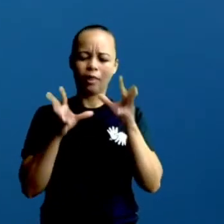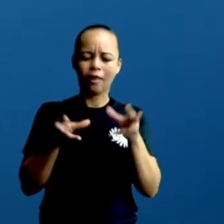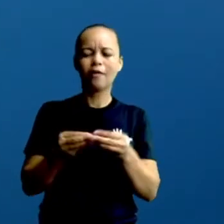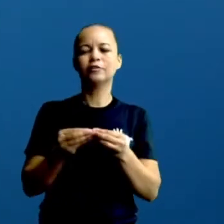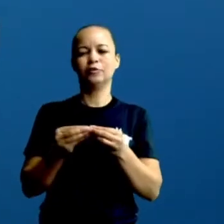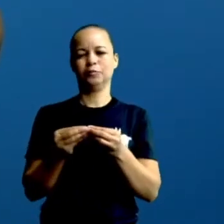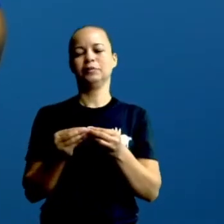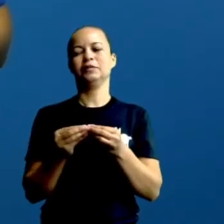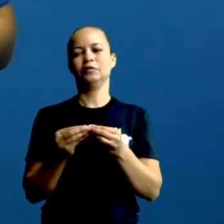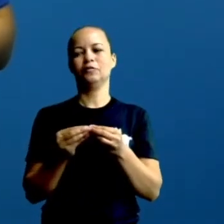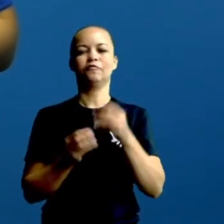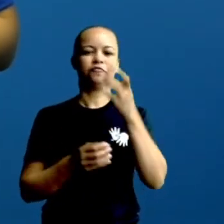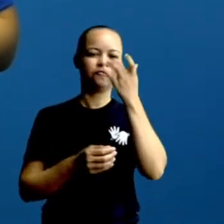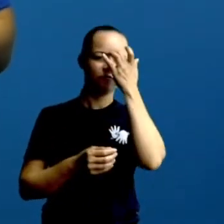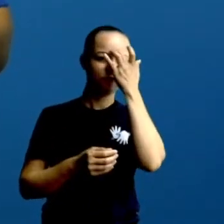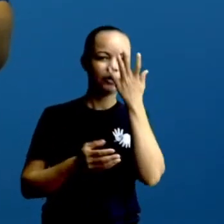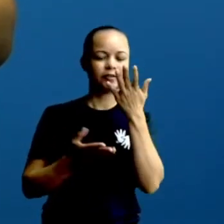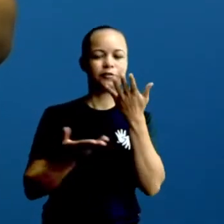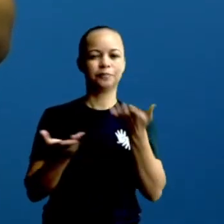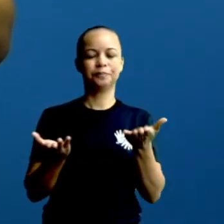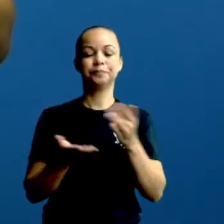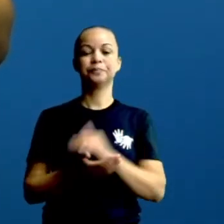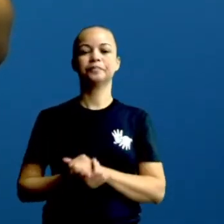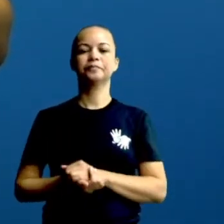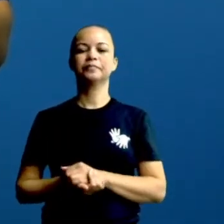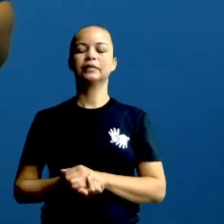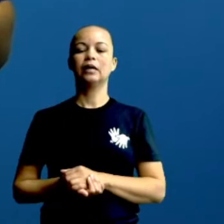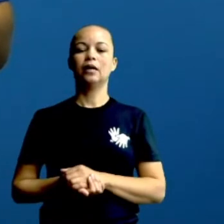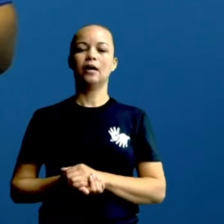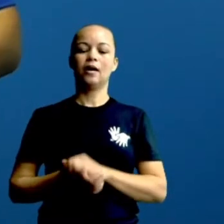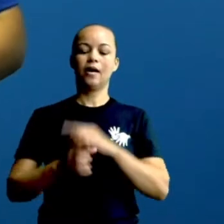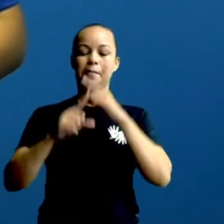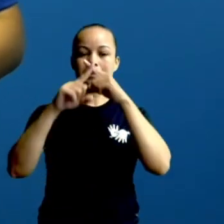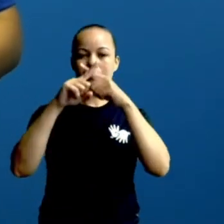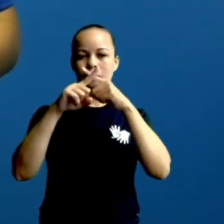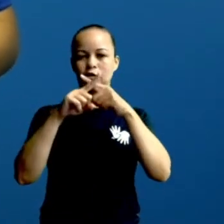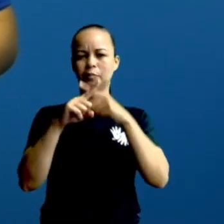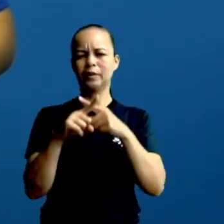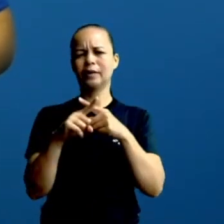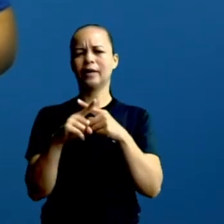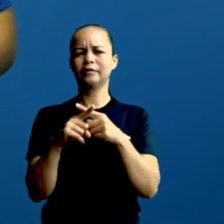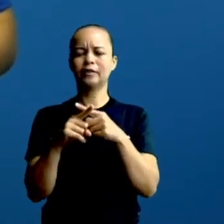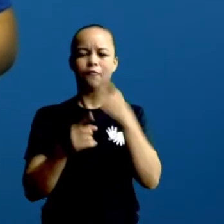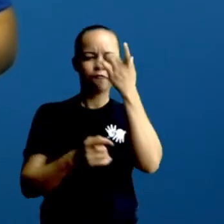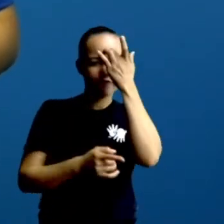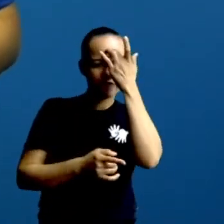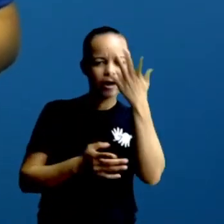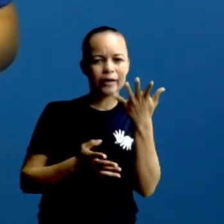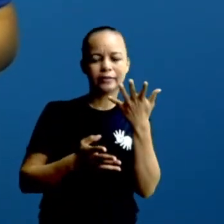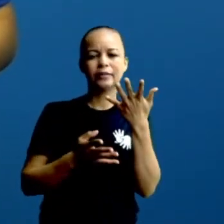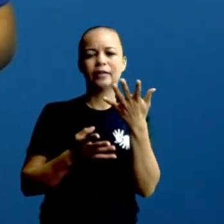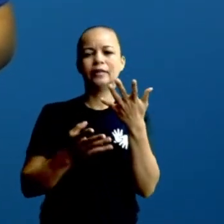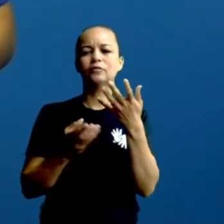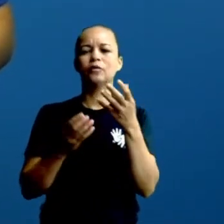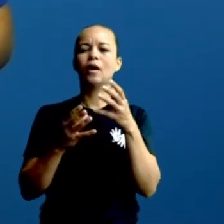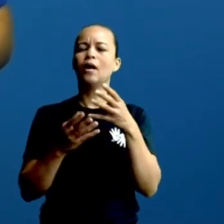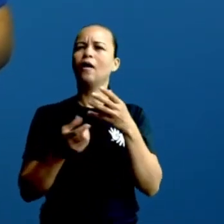sumido facilita Tá certo a multiplicação facilita